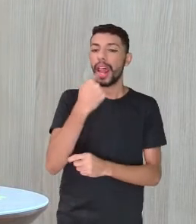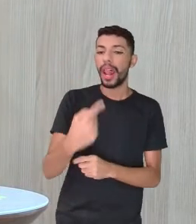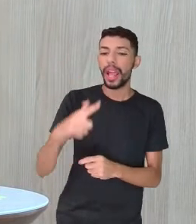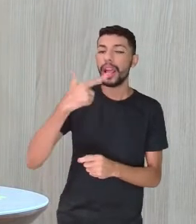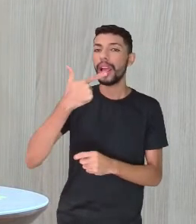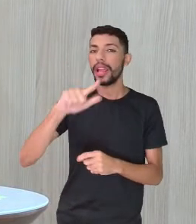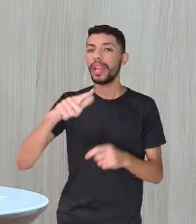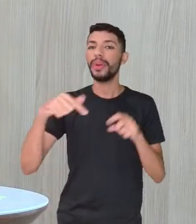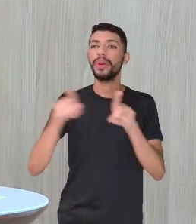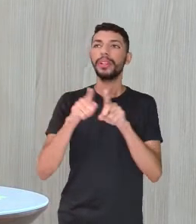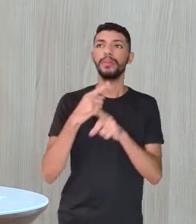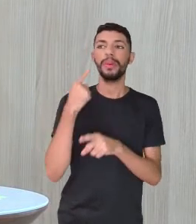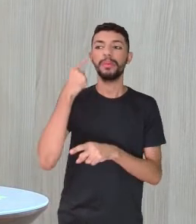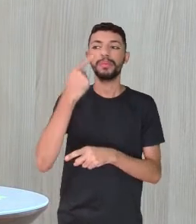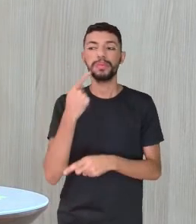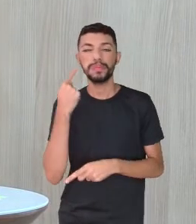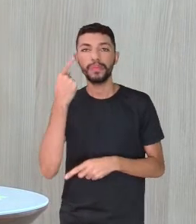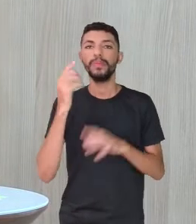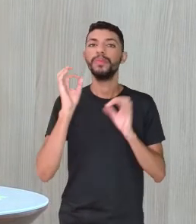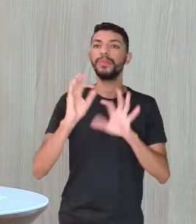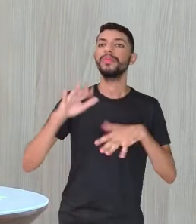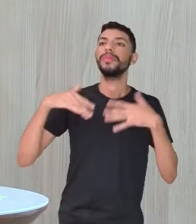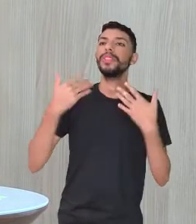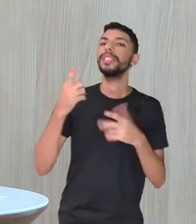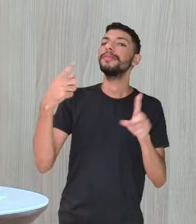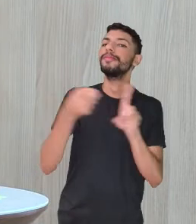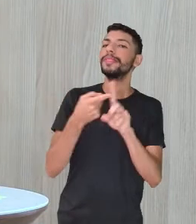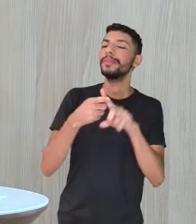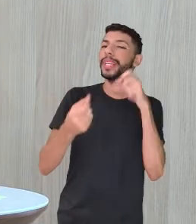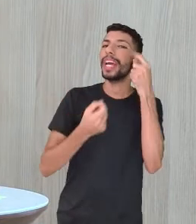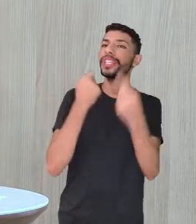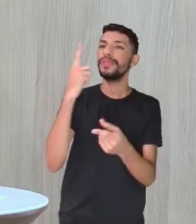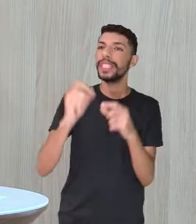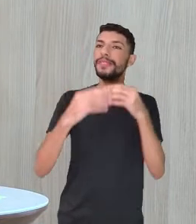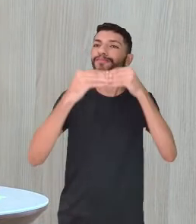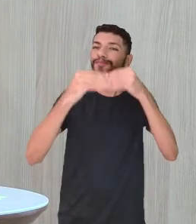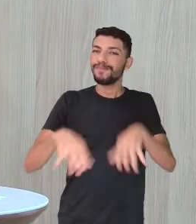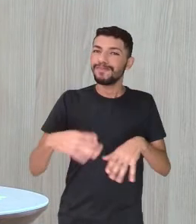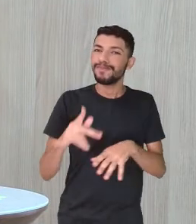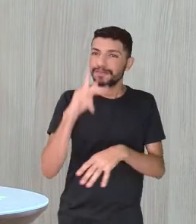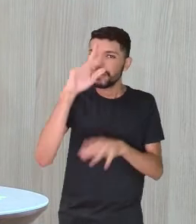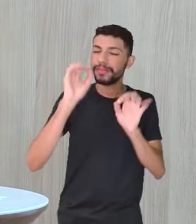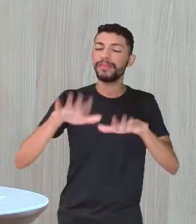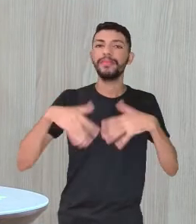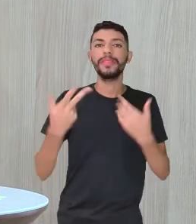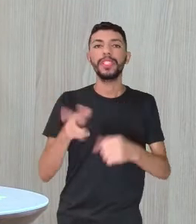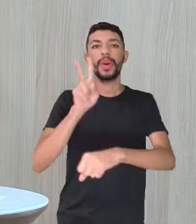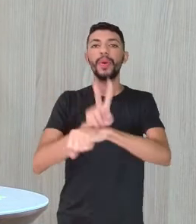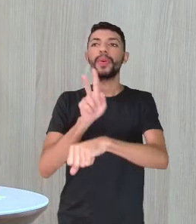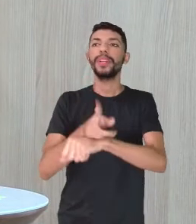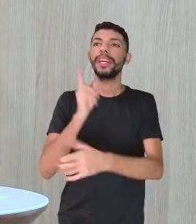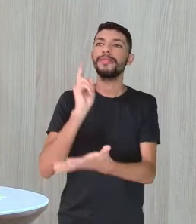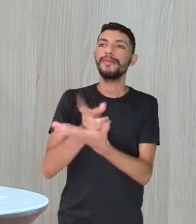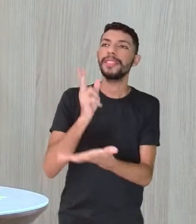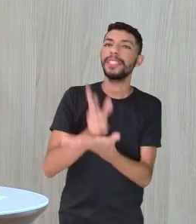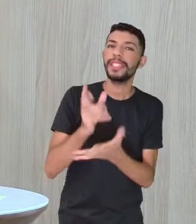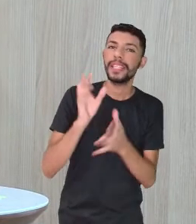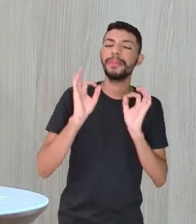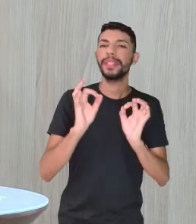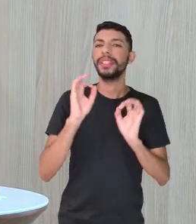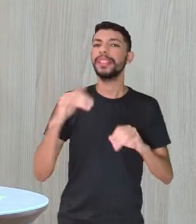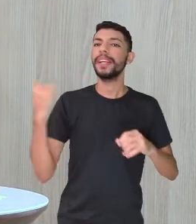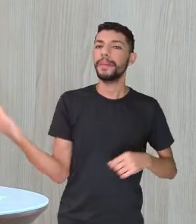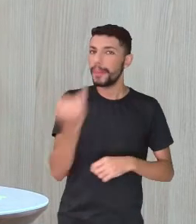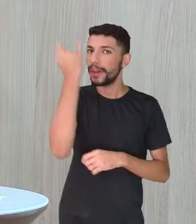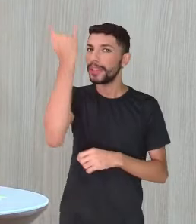todos os lugares da boca. Então, às vezes é um câncer agressivo. Então, a prevenção é tudo, é aquilo que nós falamos sempre. Prevenir é